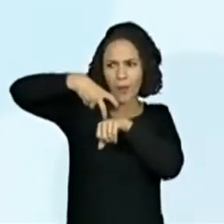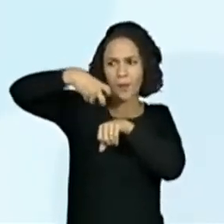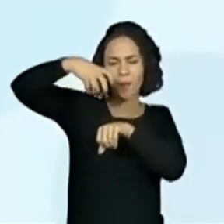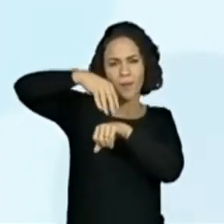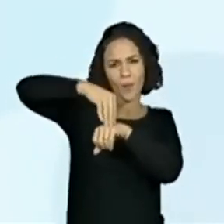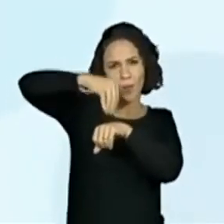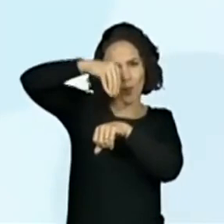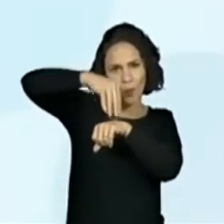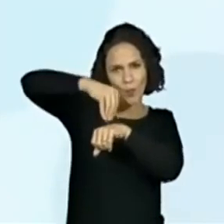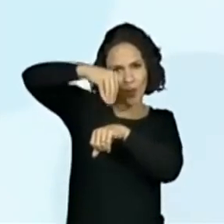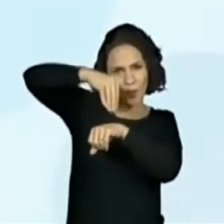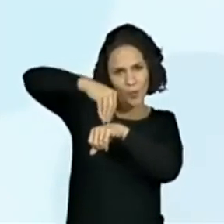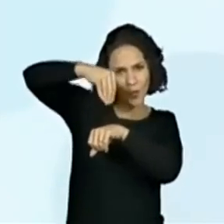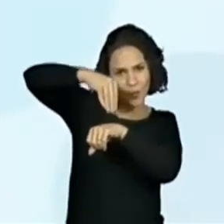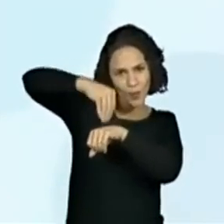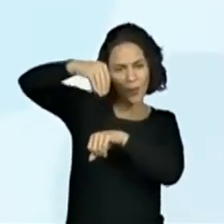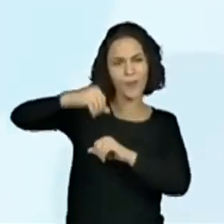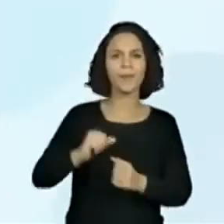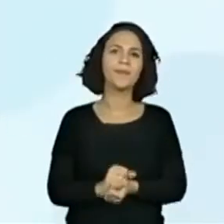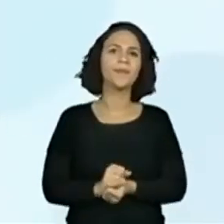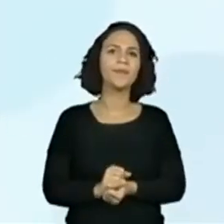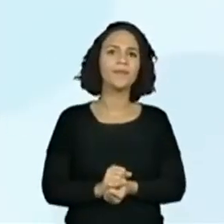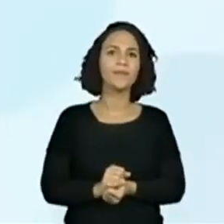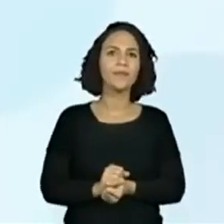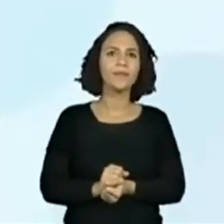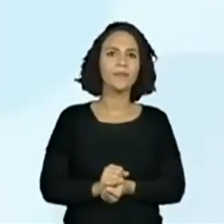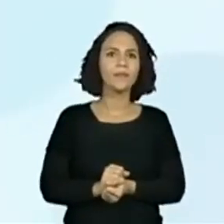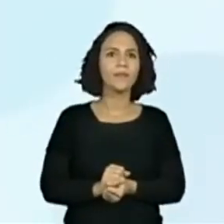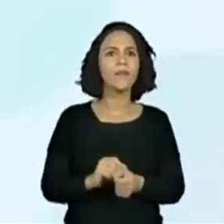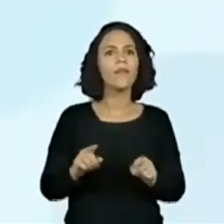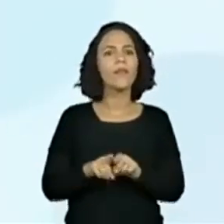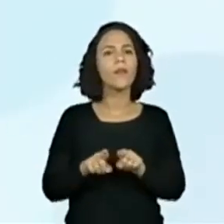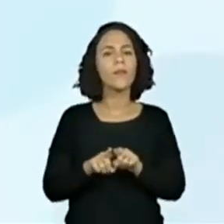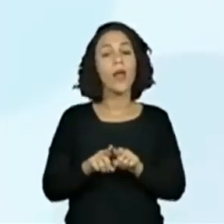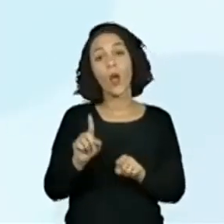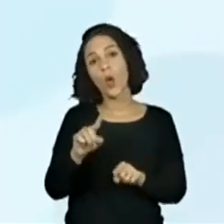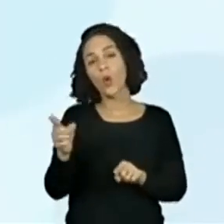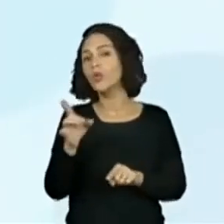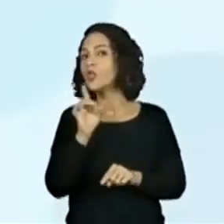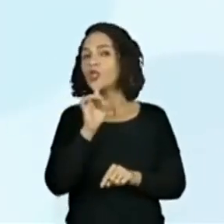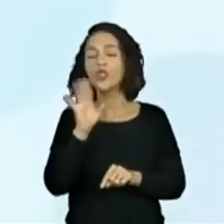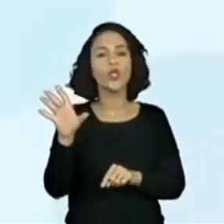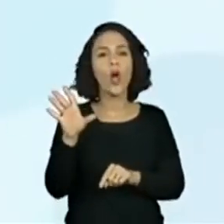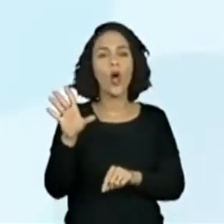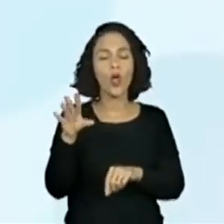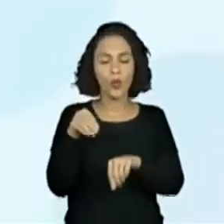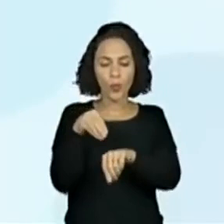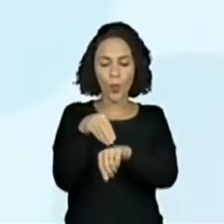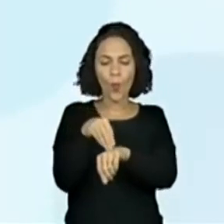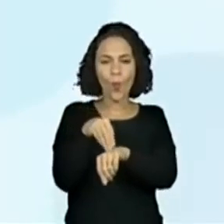aparelho bucal, nessa figura. E o apenas sugador.